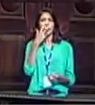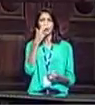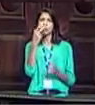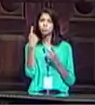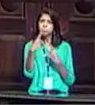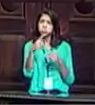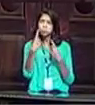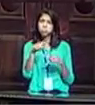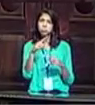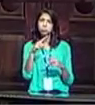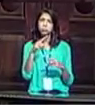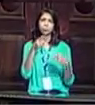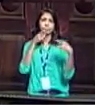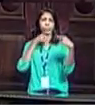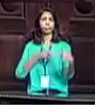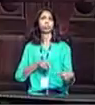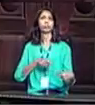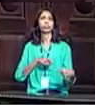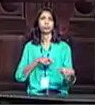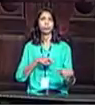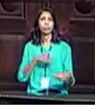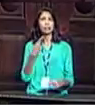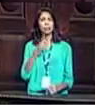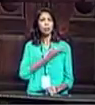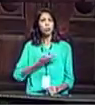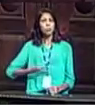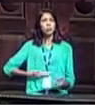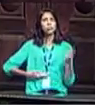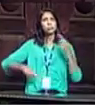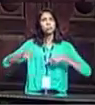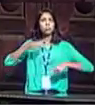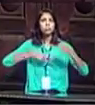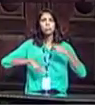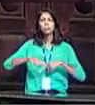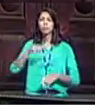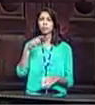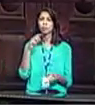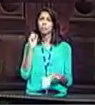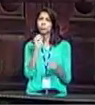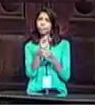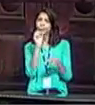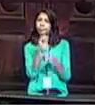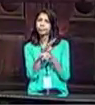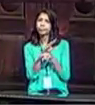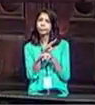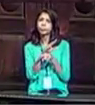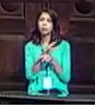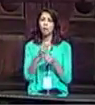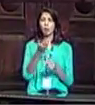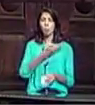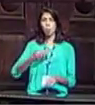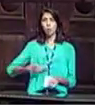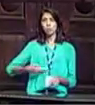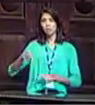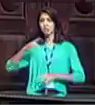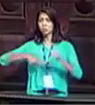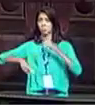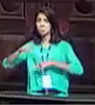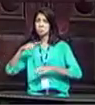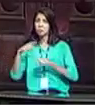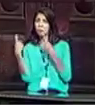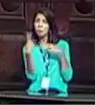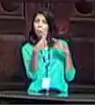confronto. É o poder executivo desrespeitando o poder legislativo. Aliás, com